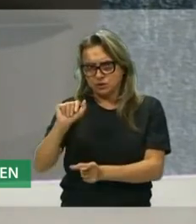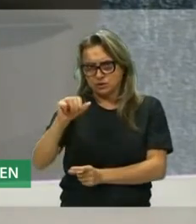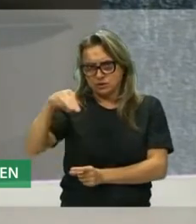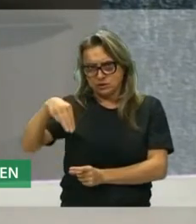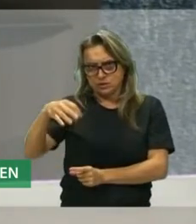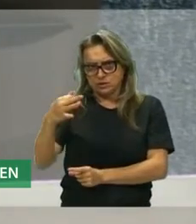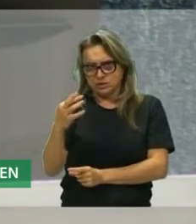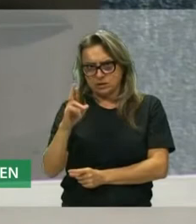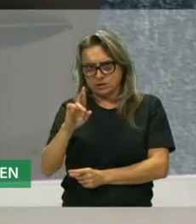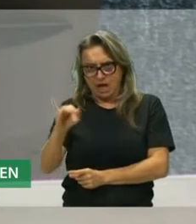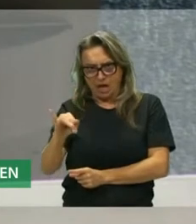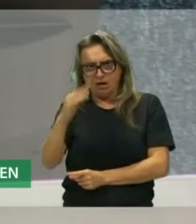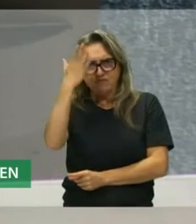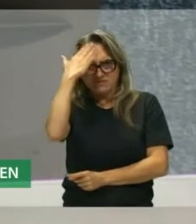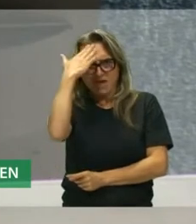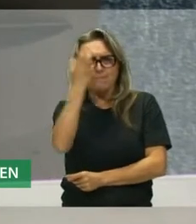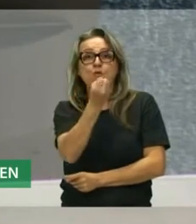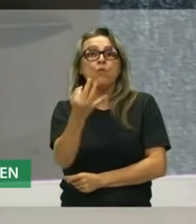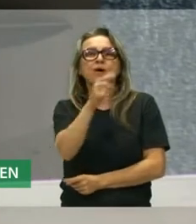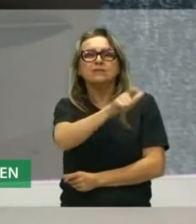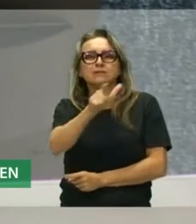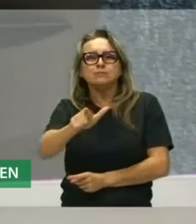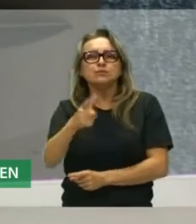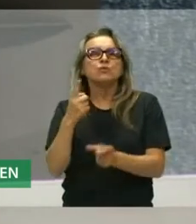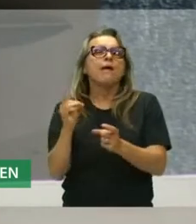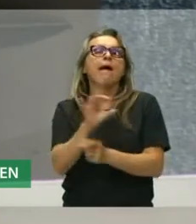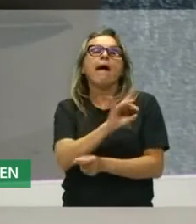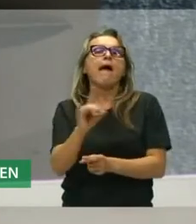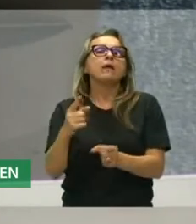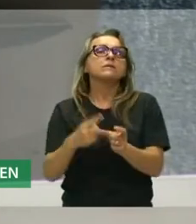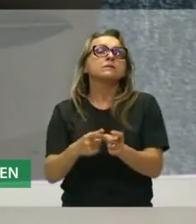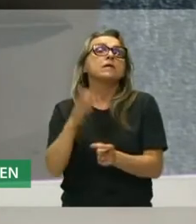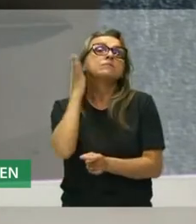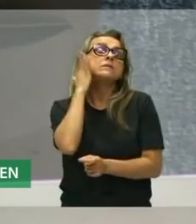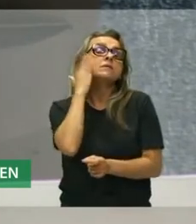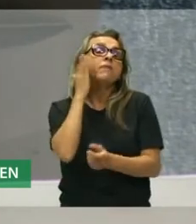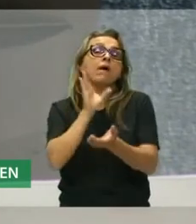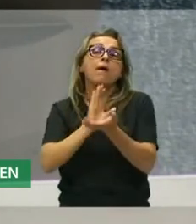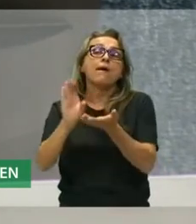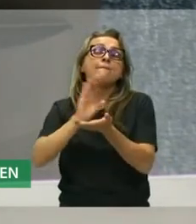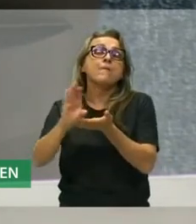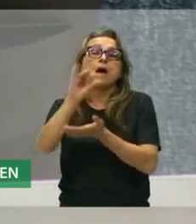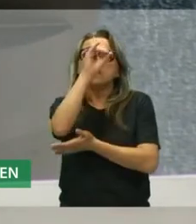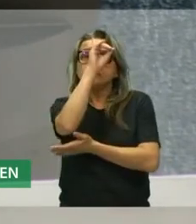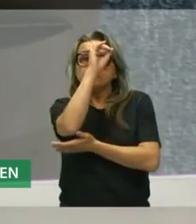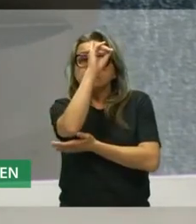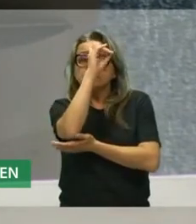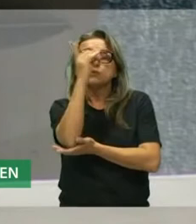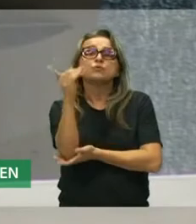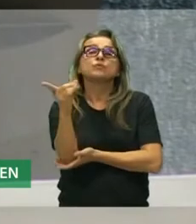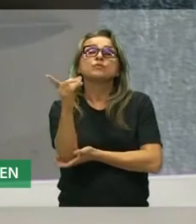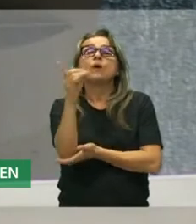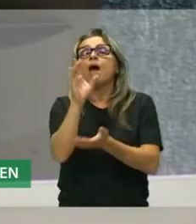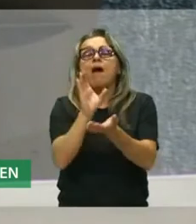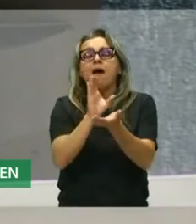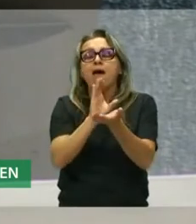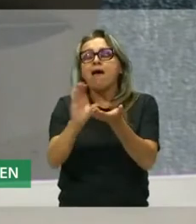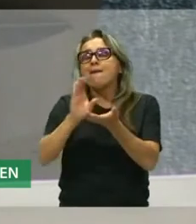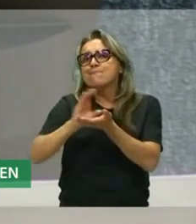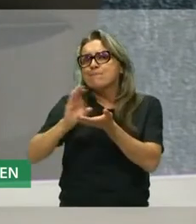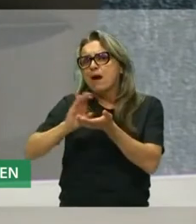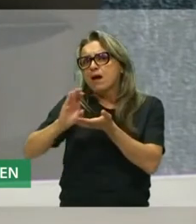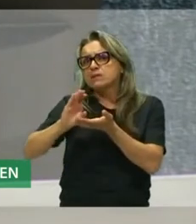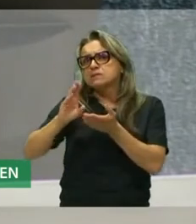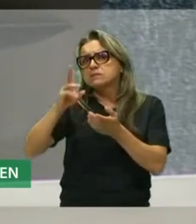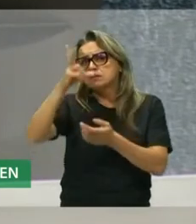que pudesse dimensionar também o repasse desses municípios para o Marieta, até para que os prefeitos das outras cidades